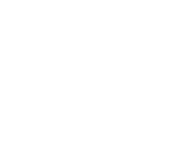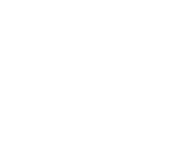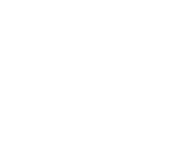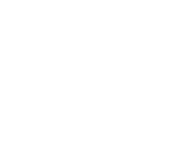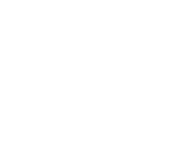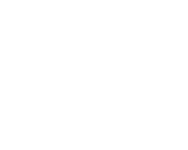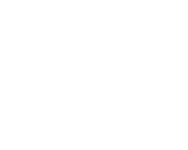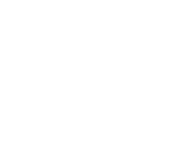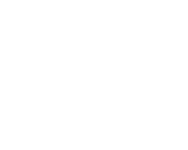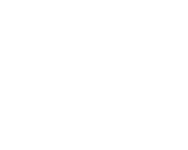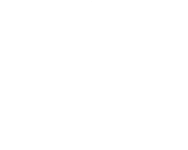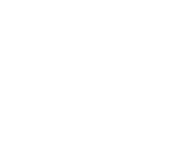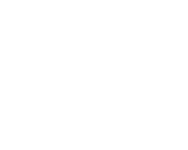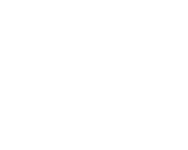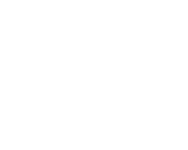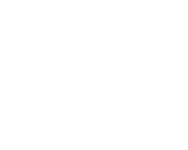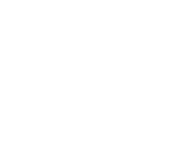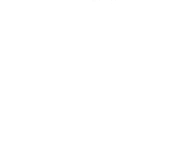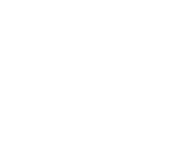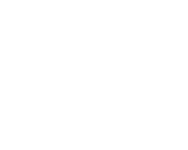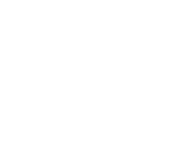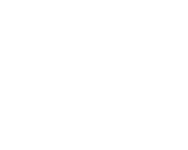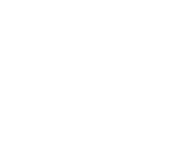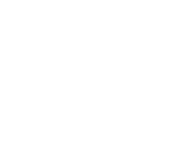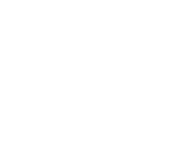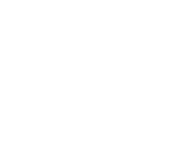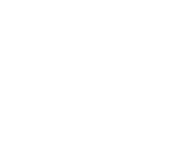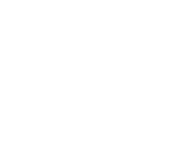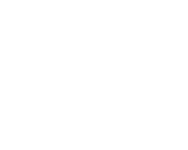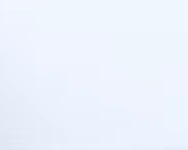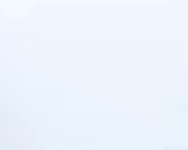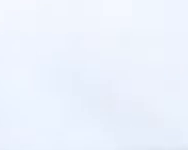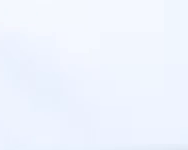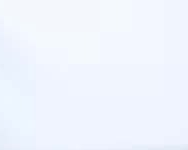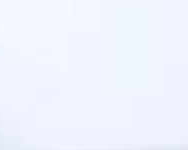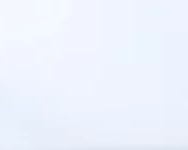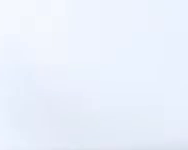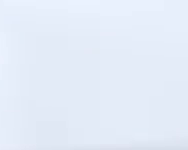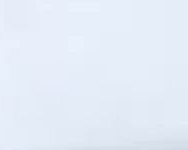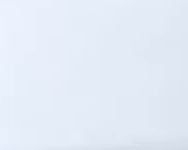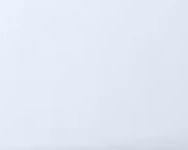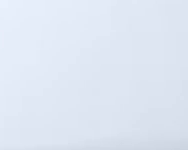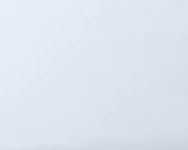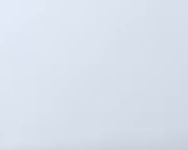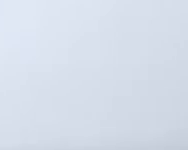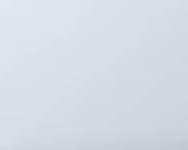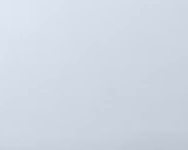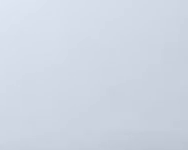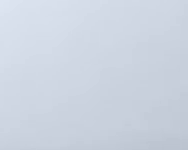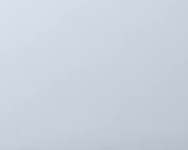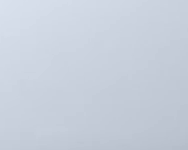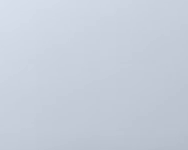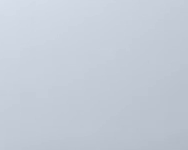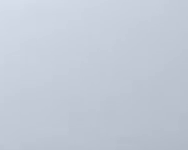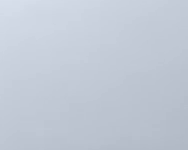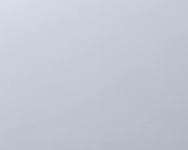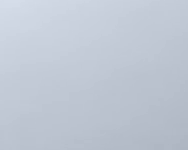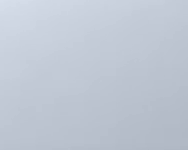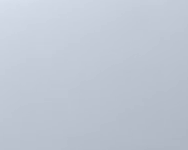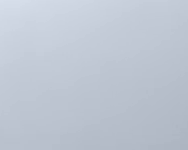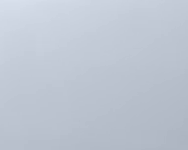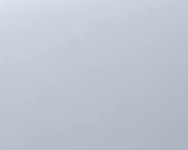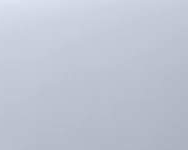nesse nosso mundo e venha descobrir nosso valor. Se me chamam de